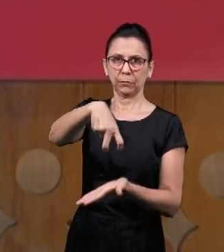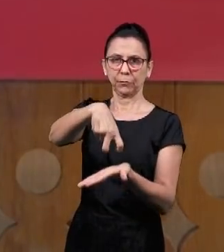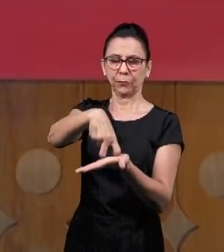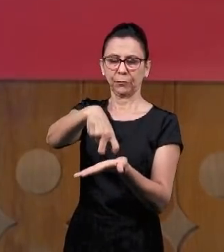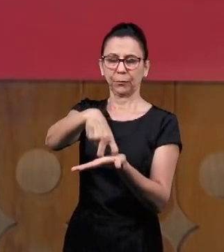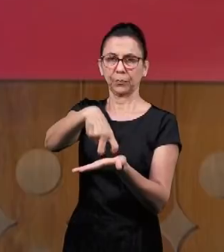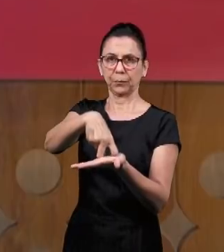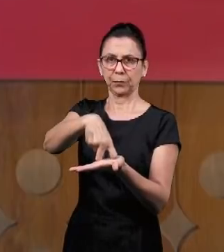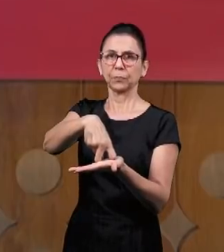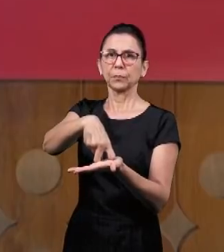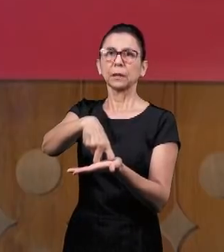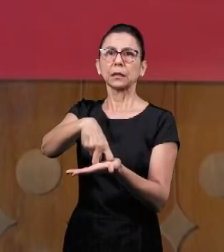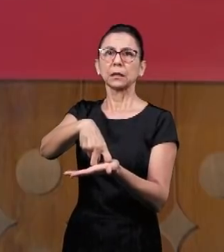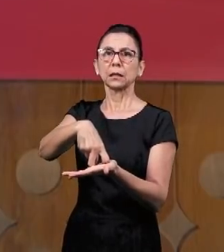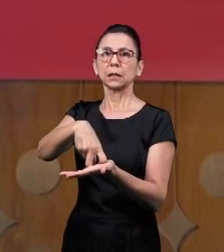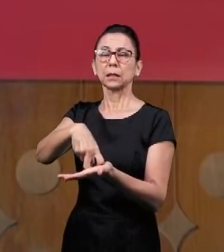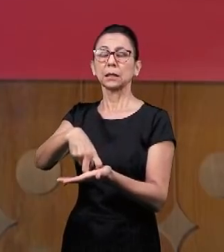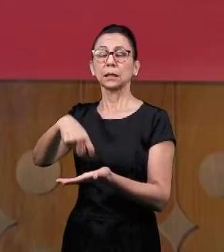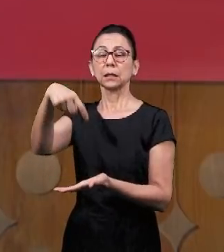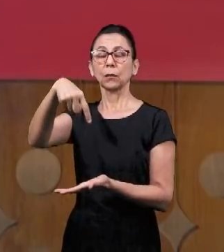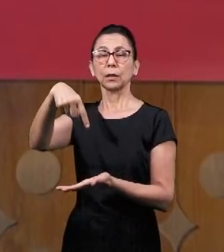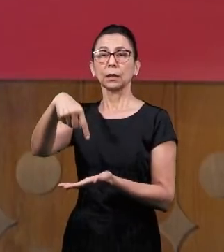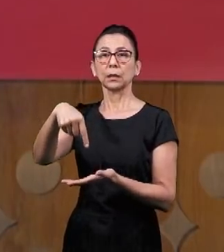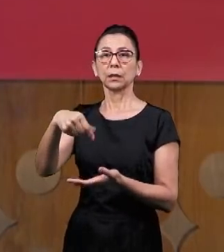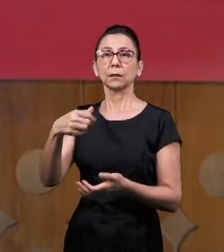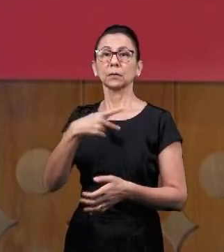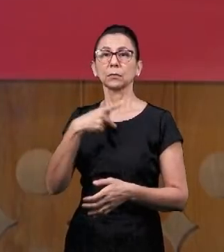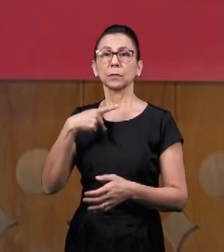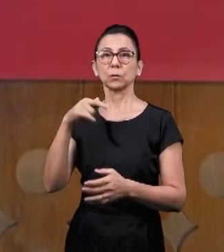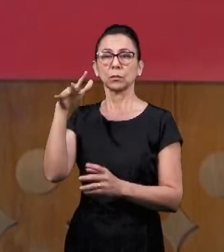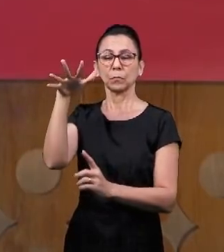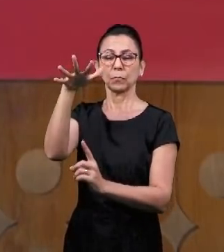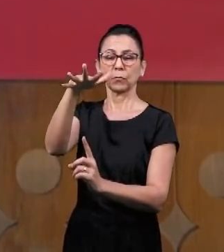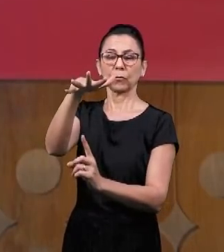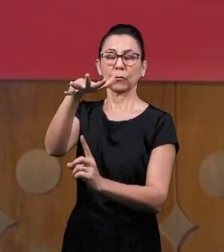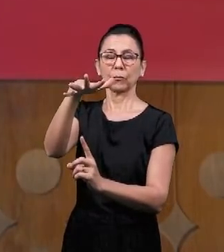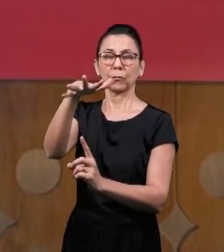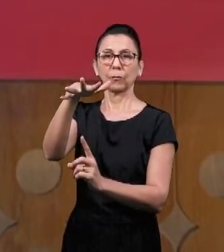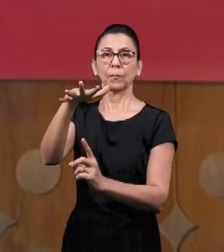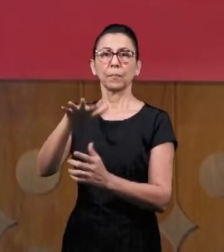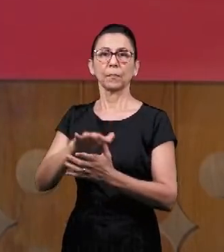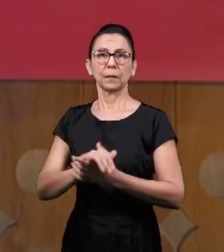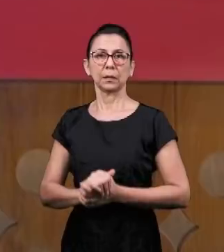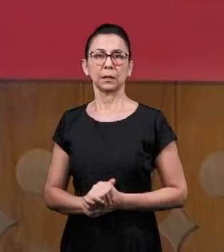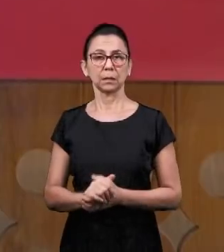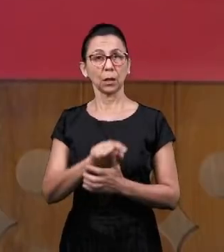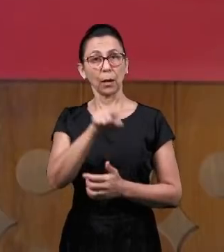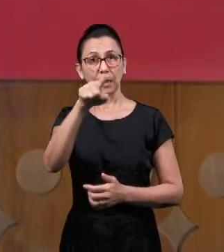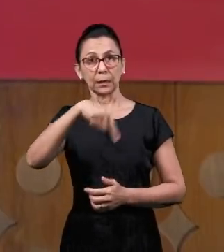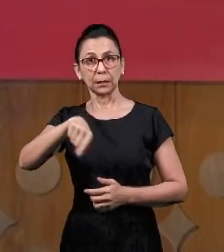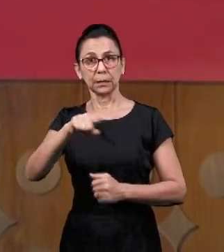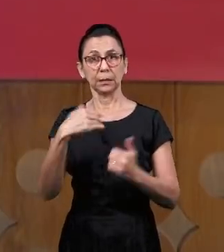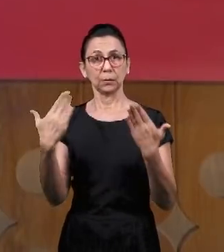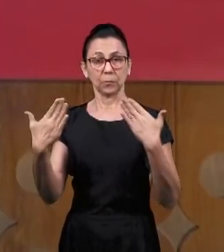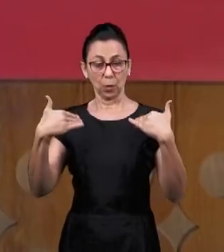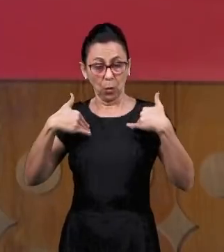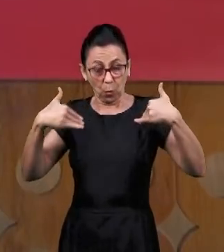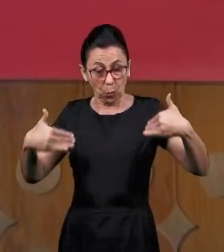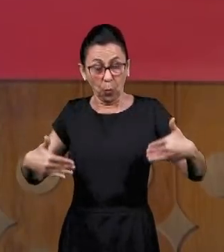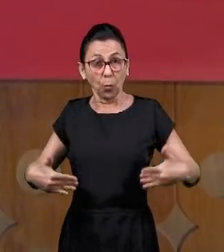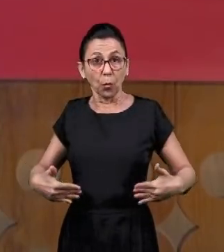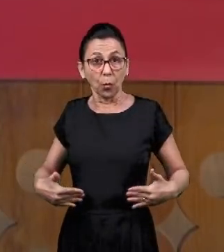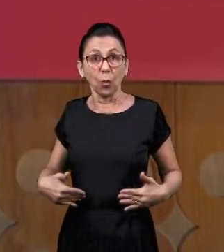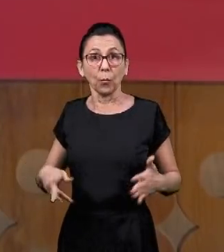Então aquela reunião foi uma reunião de corpo, ao presbitério reunido, corpo. O Espírito Santo